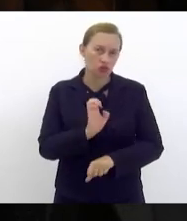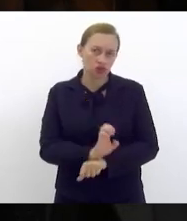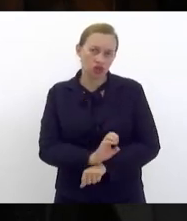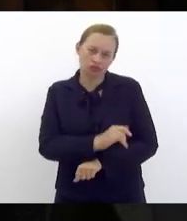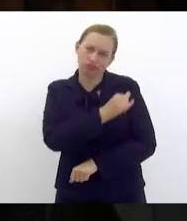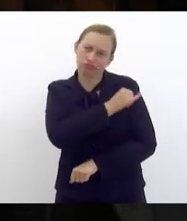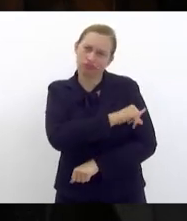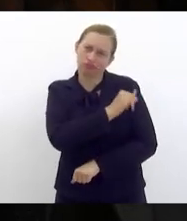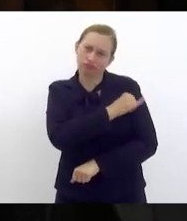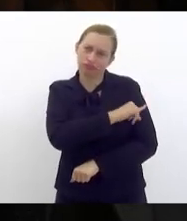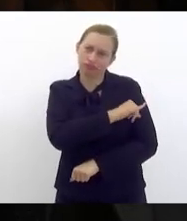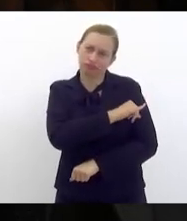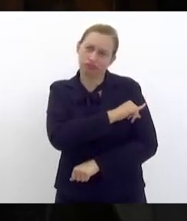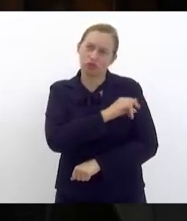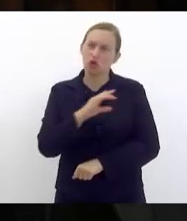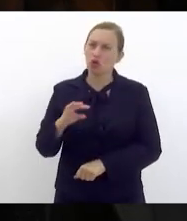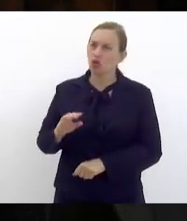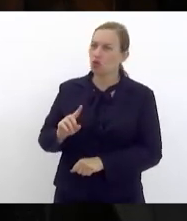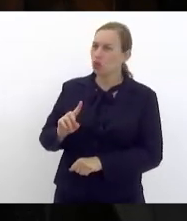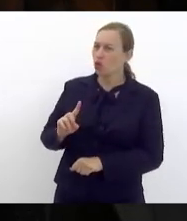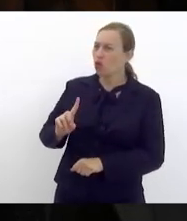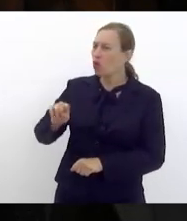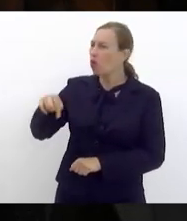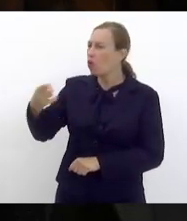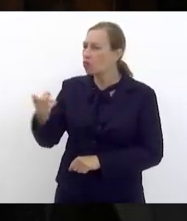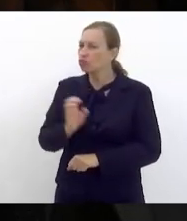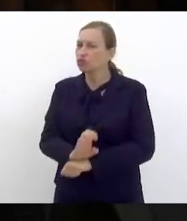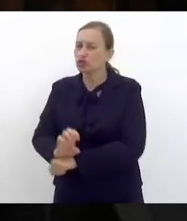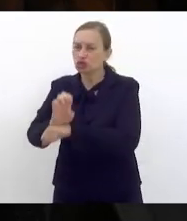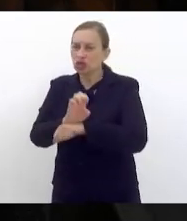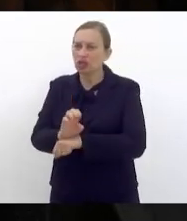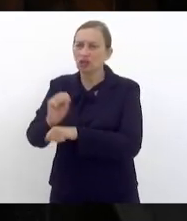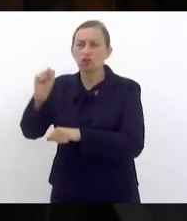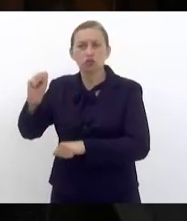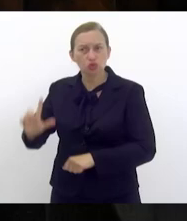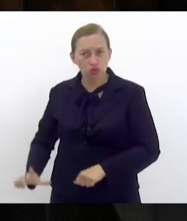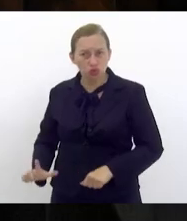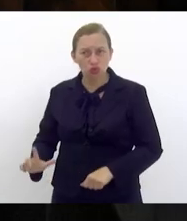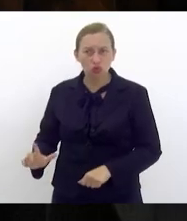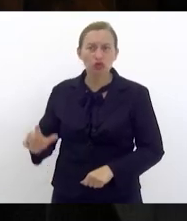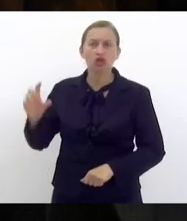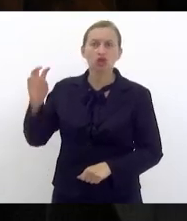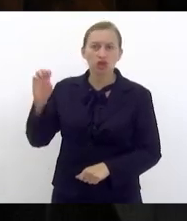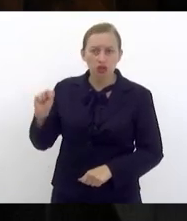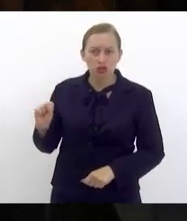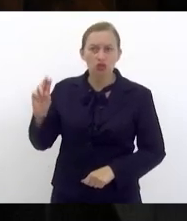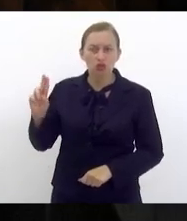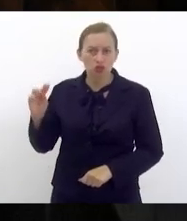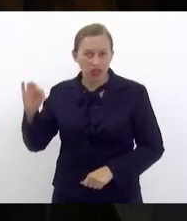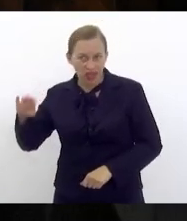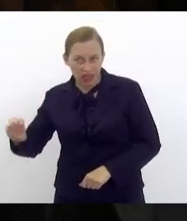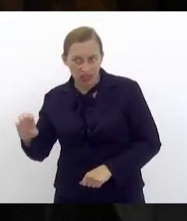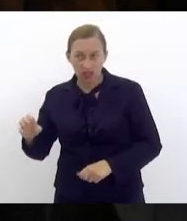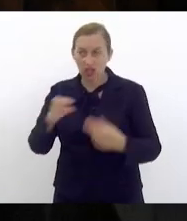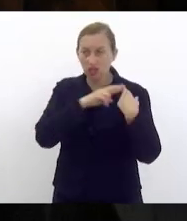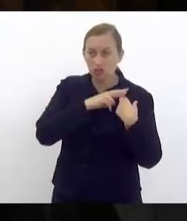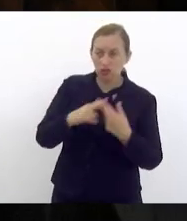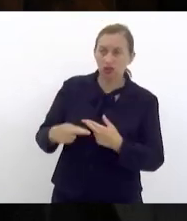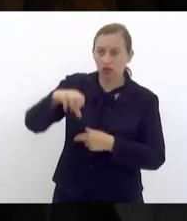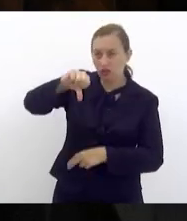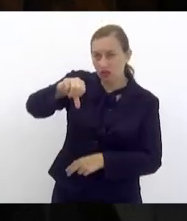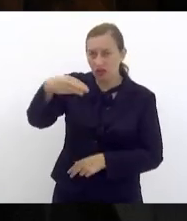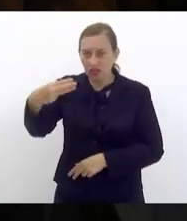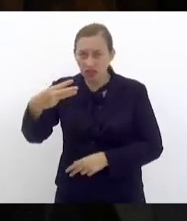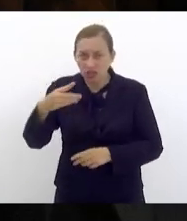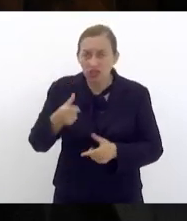Rio de Janeiro, ou todos os Estados, principalmente do Sul-Sudeste, que são responsáveis por